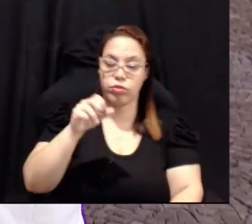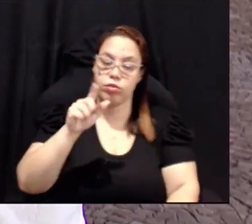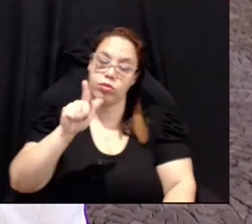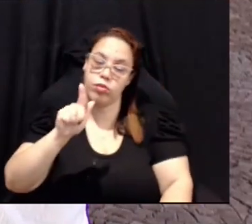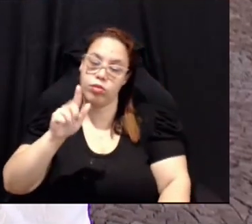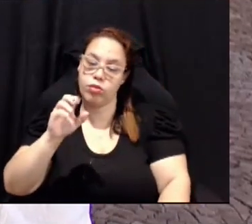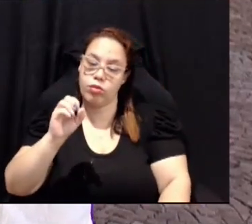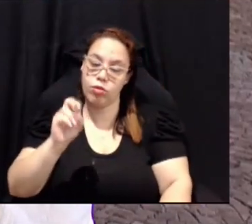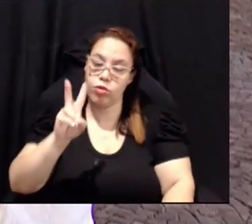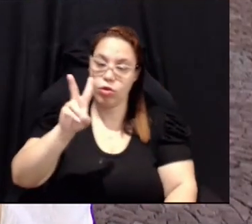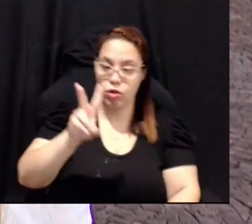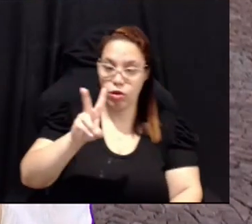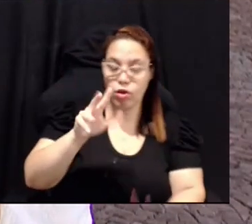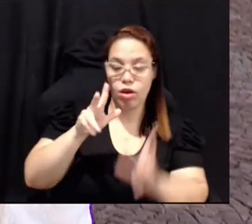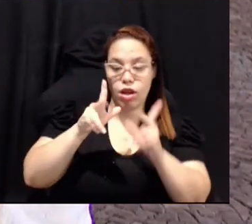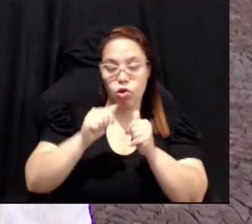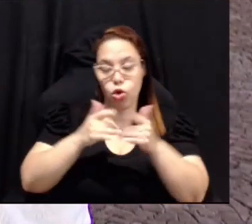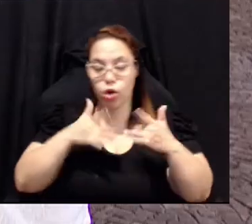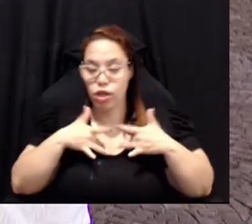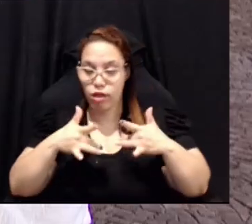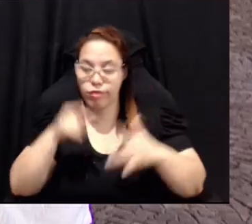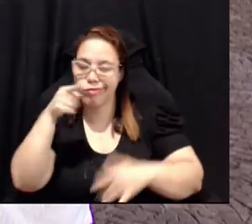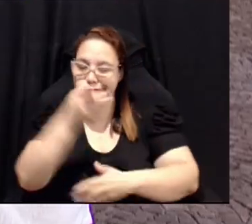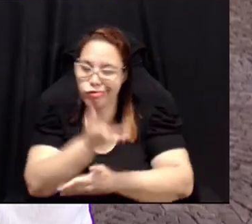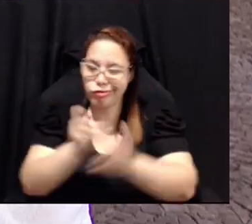campinas.sp.gov.br/Leão Solidário. É com vocês aí no estúdio.